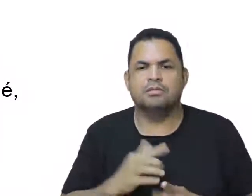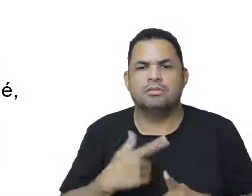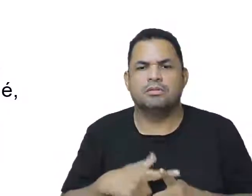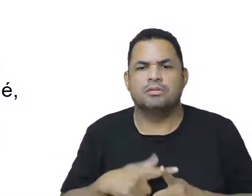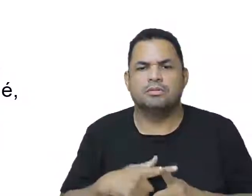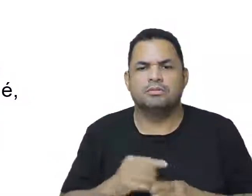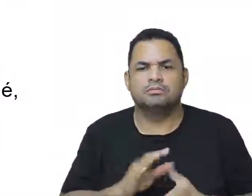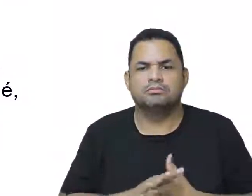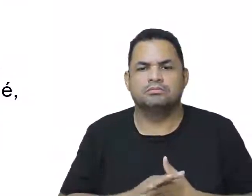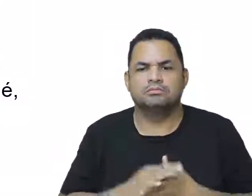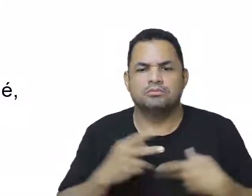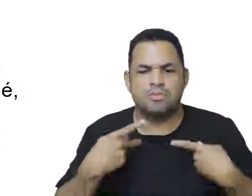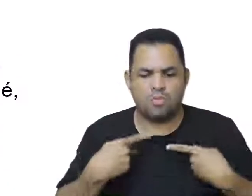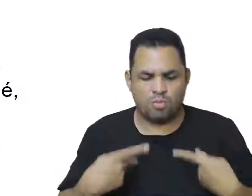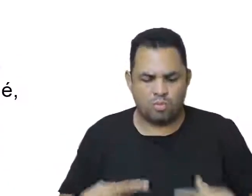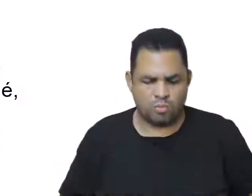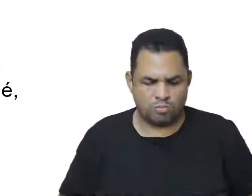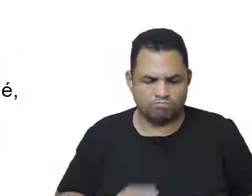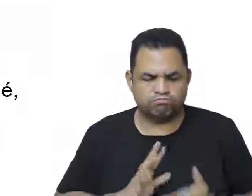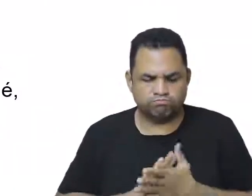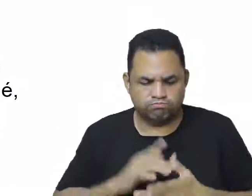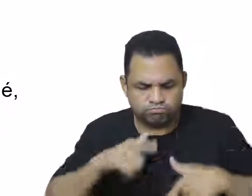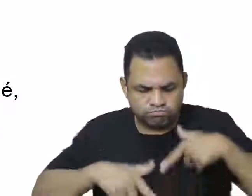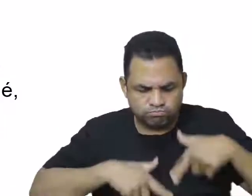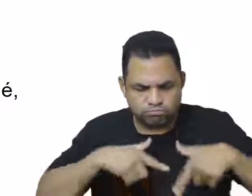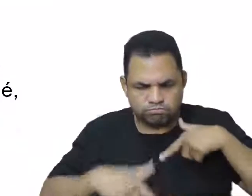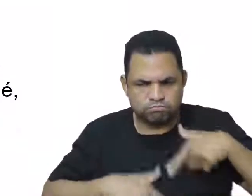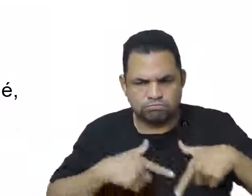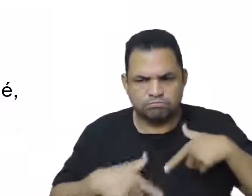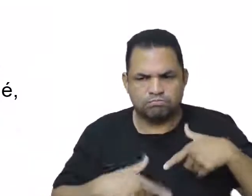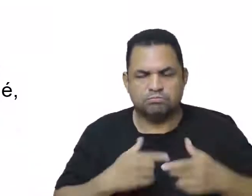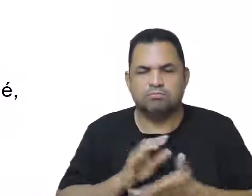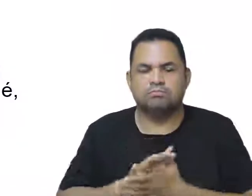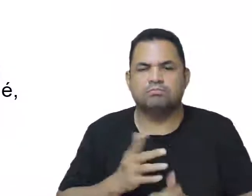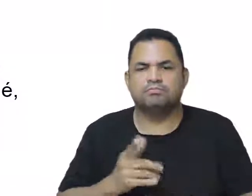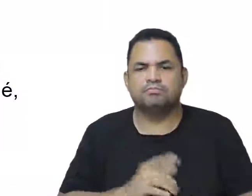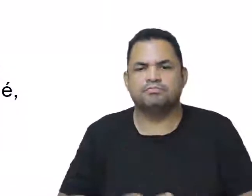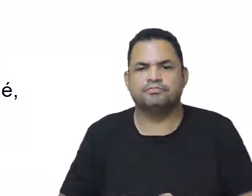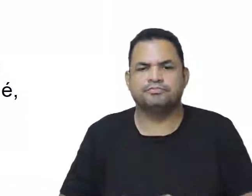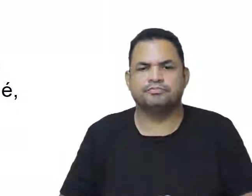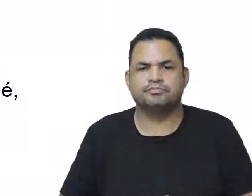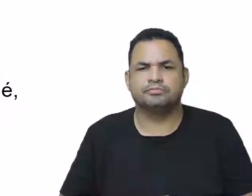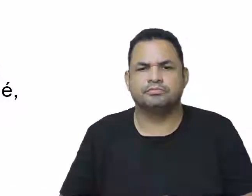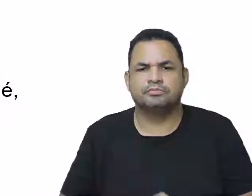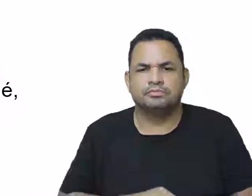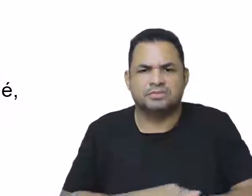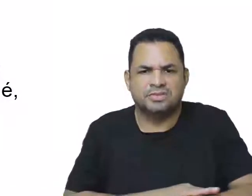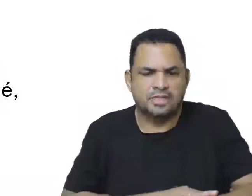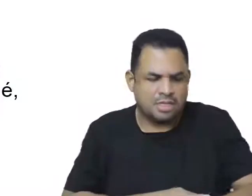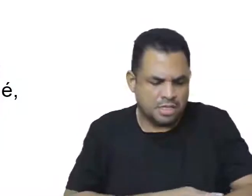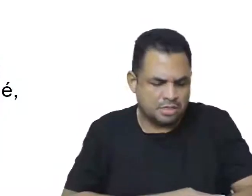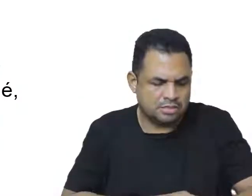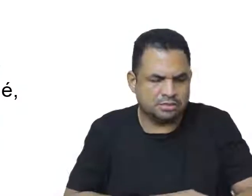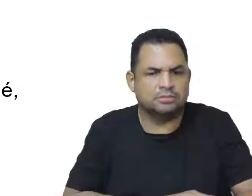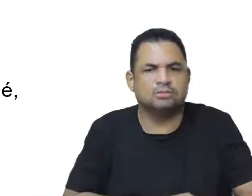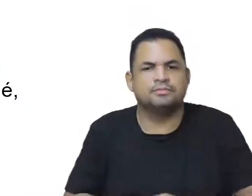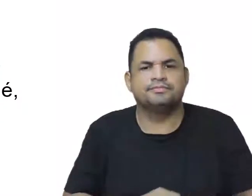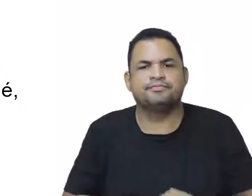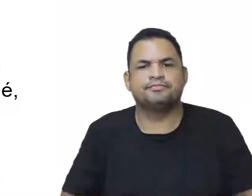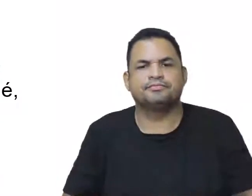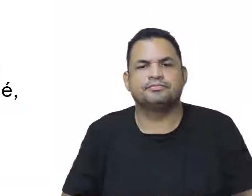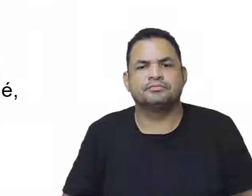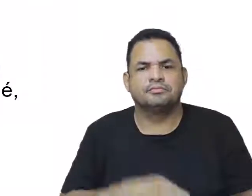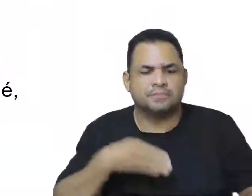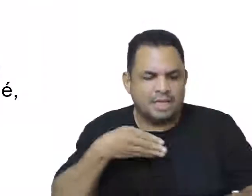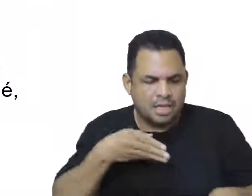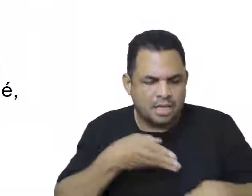seu organismo está trabalhando intensamente o tempo todo para que aqueles seres que estão na sua pele